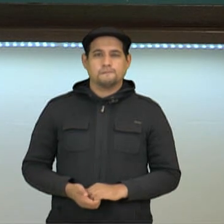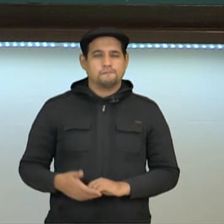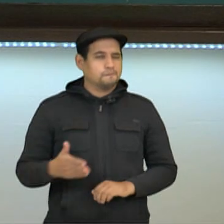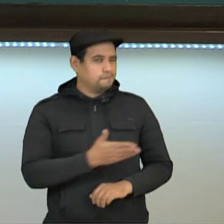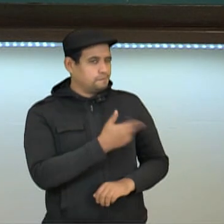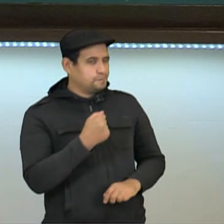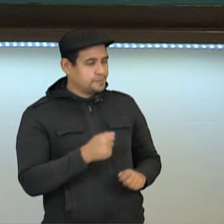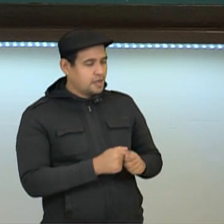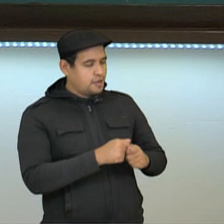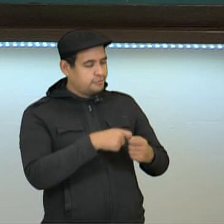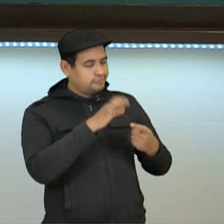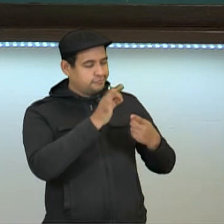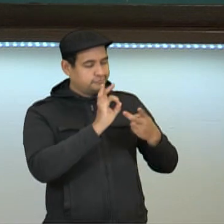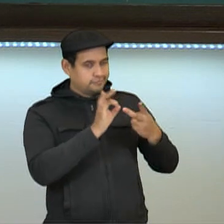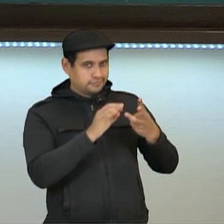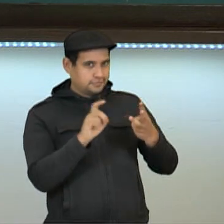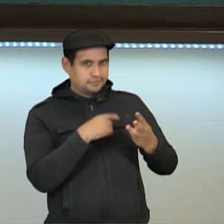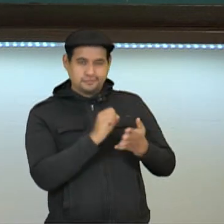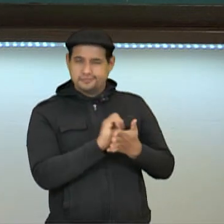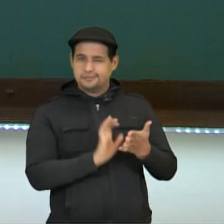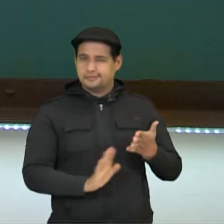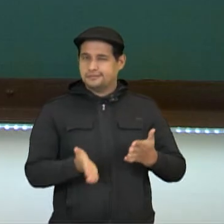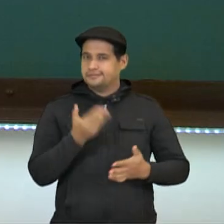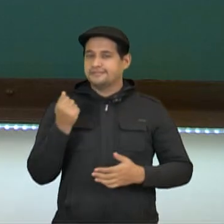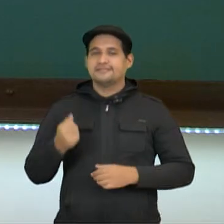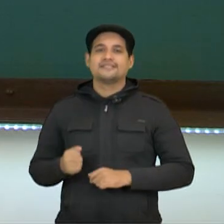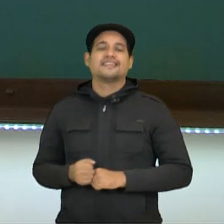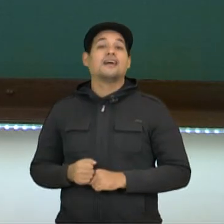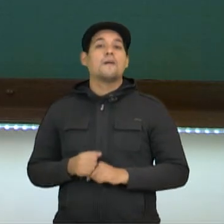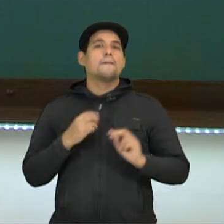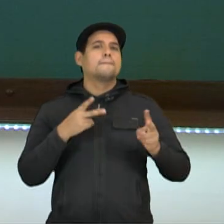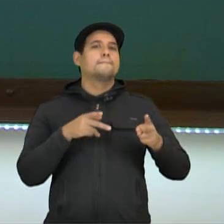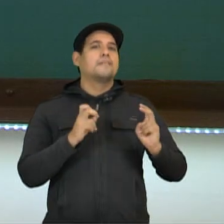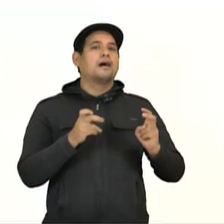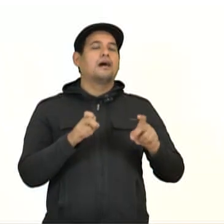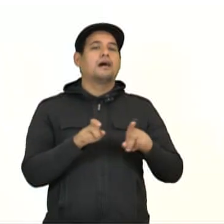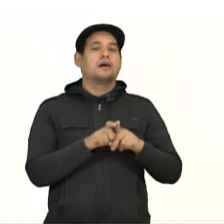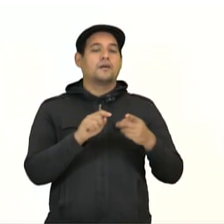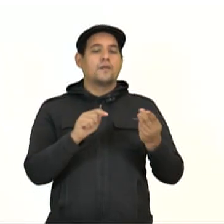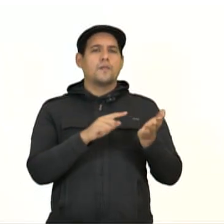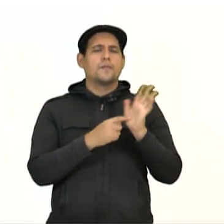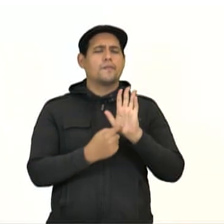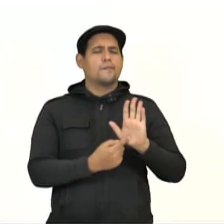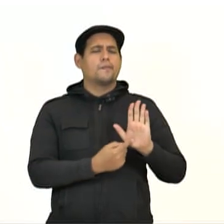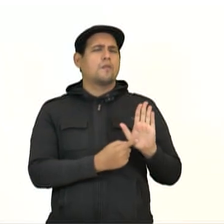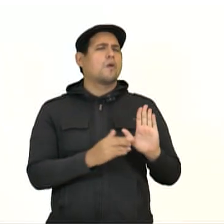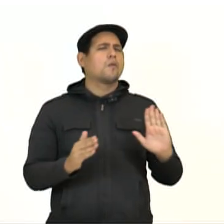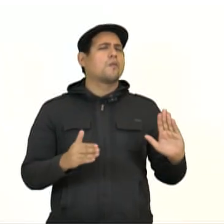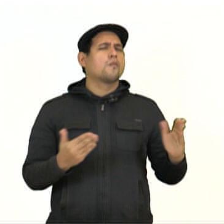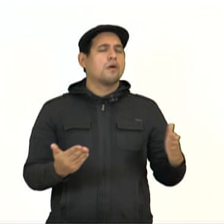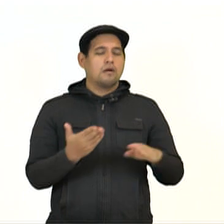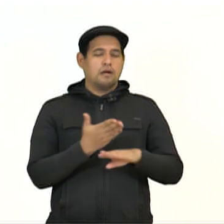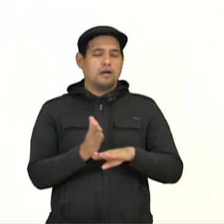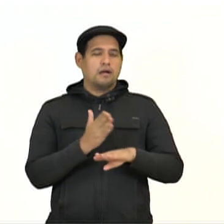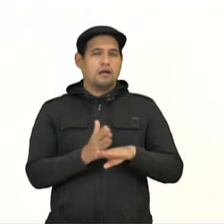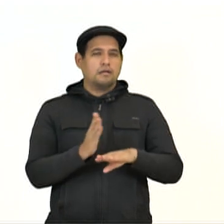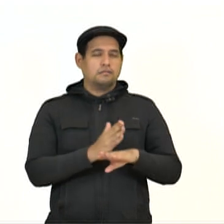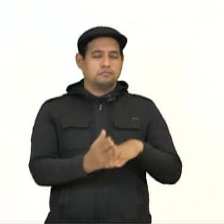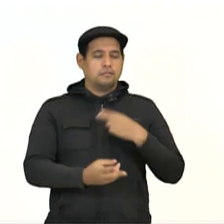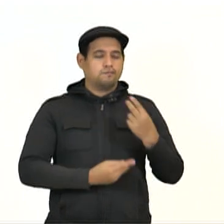Vamos fazer a correção da nossa atividade, sétimos anos. Então veja, aponte quais foram as práticas